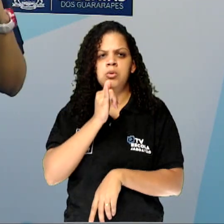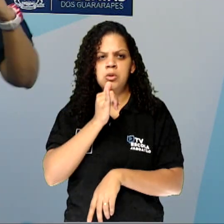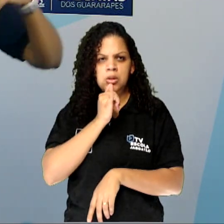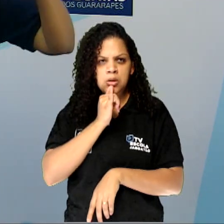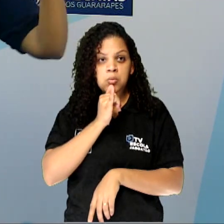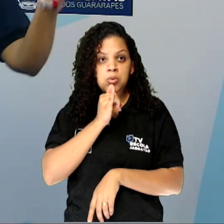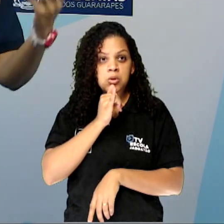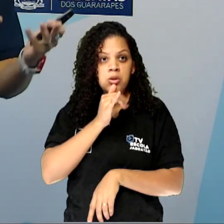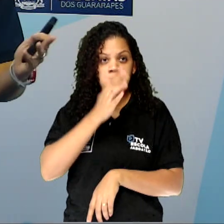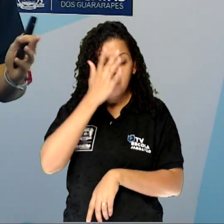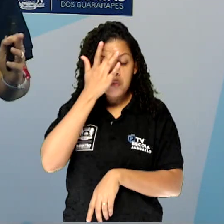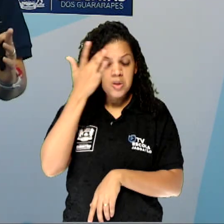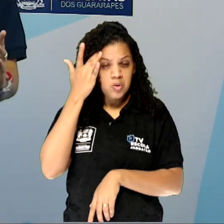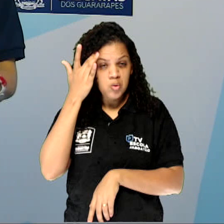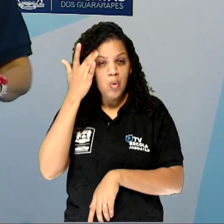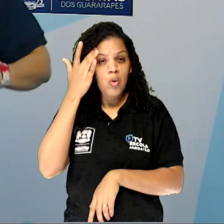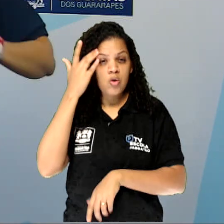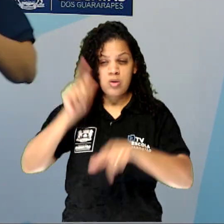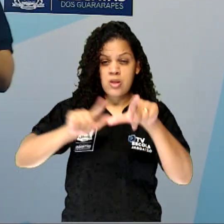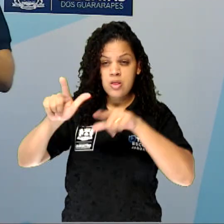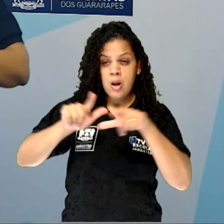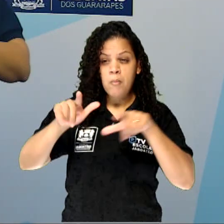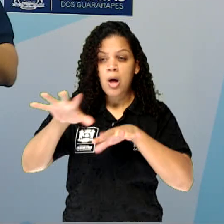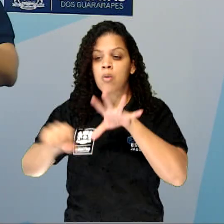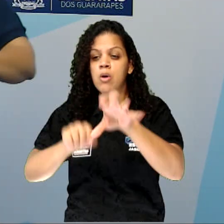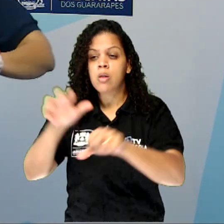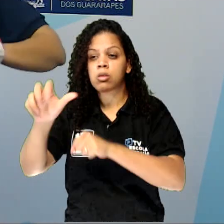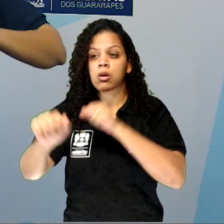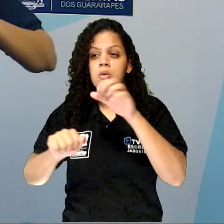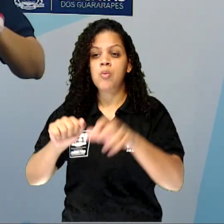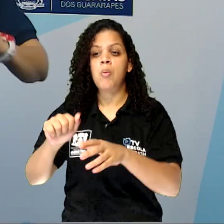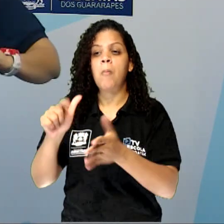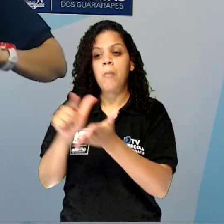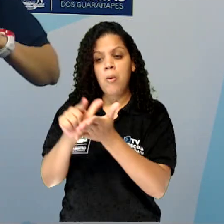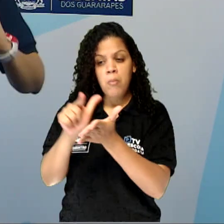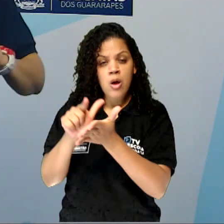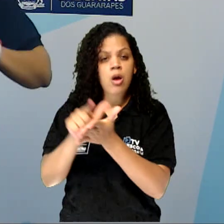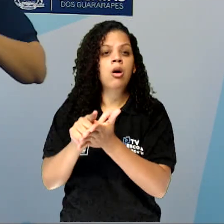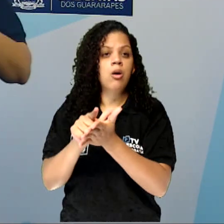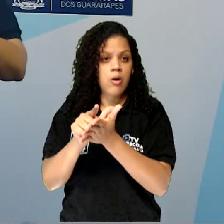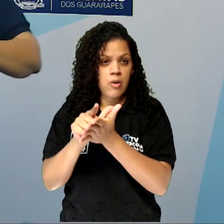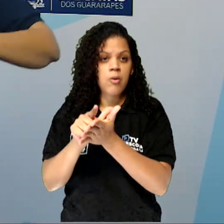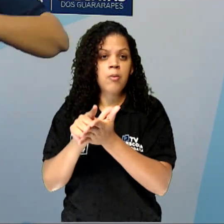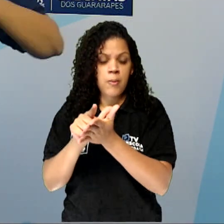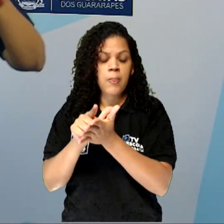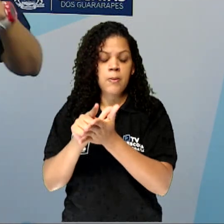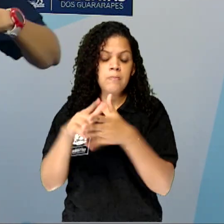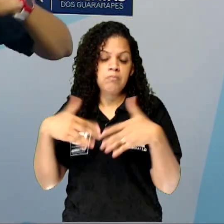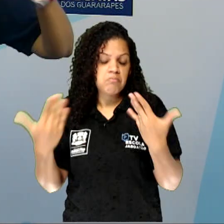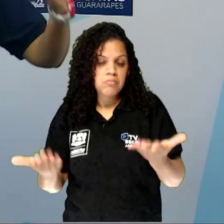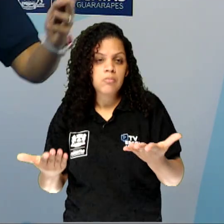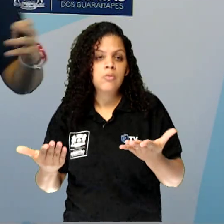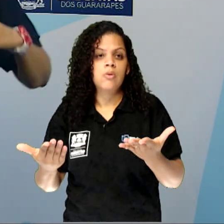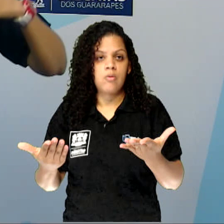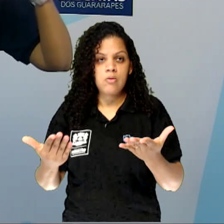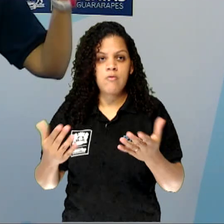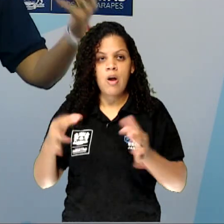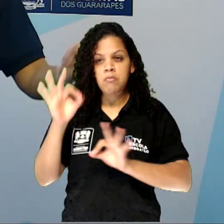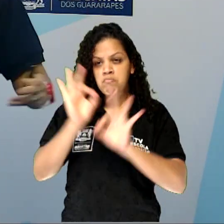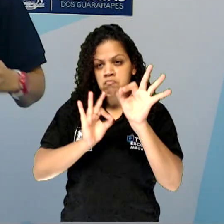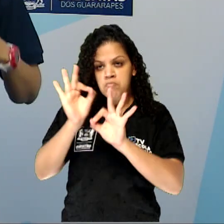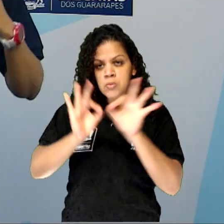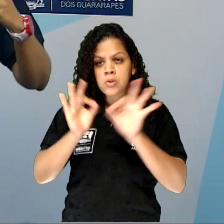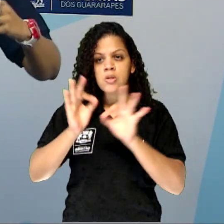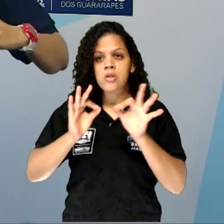das pessoas, dos catadores de papel, por exemplo. Então, ele vai, né, de repente trabalhar, fazer algumas imagens do